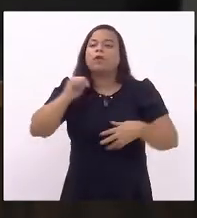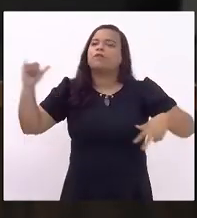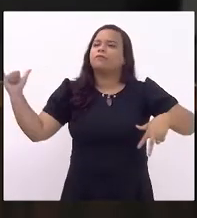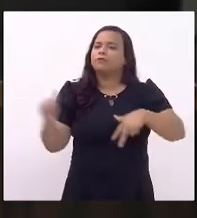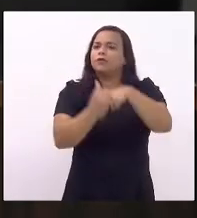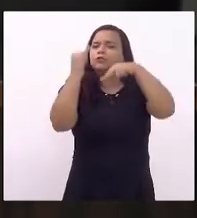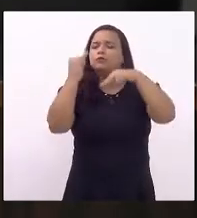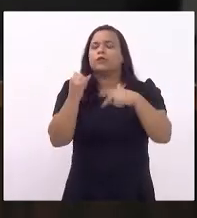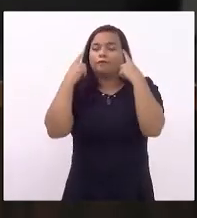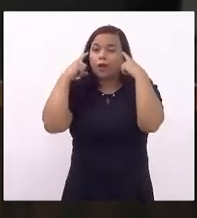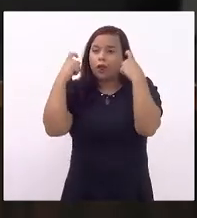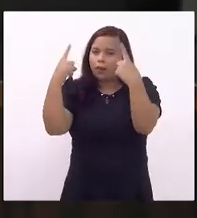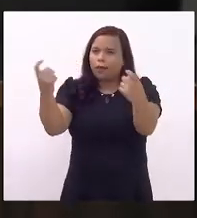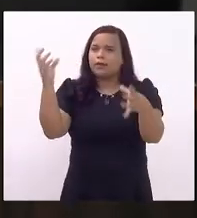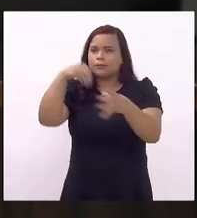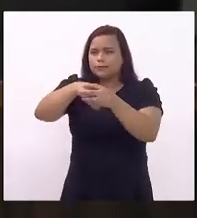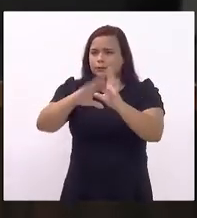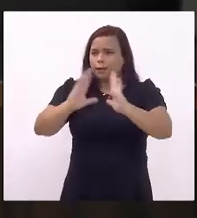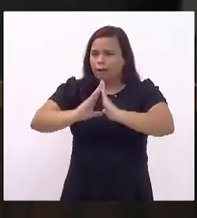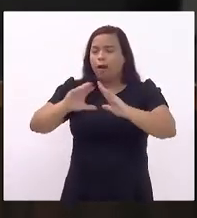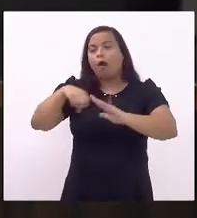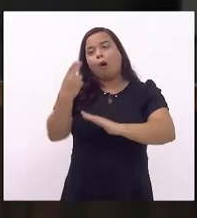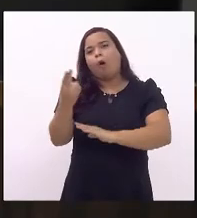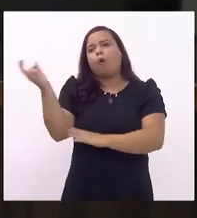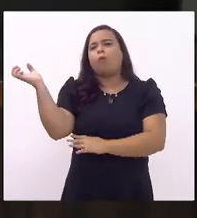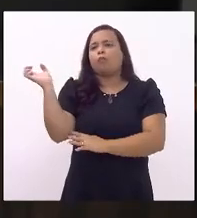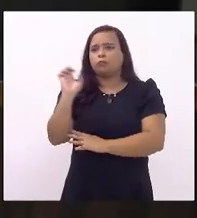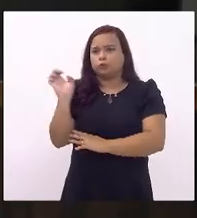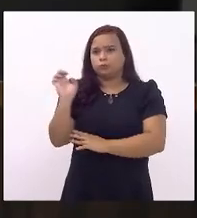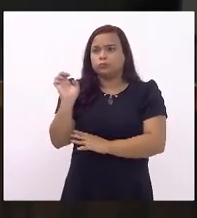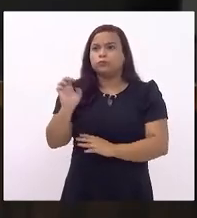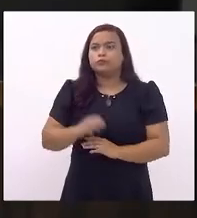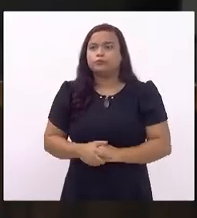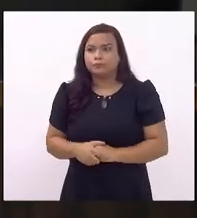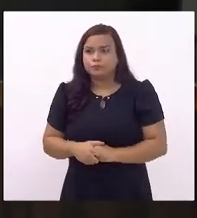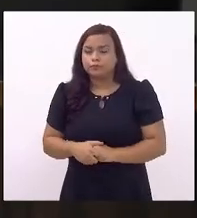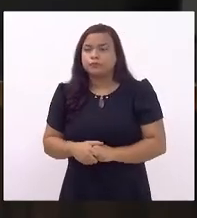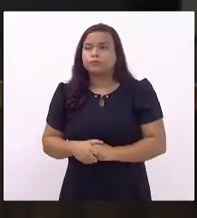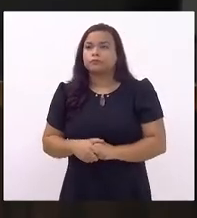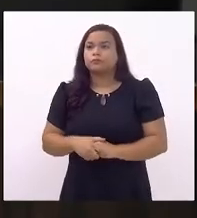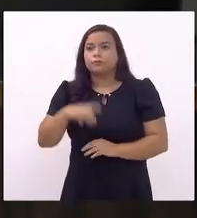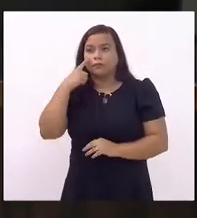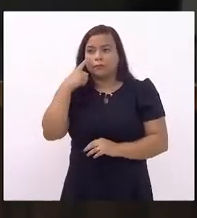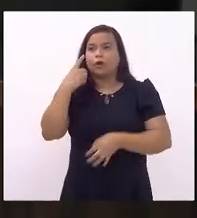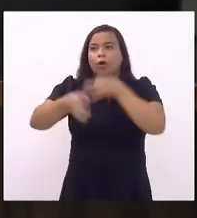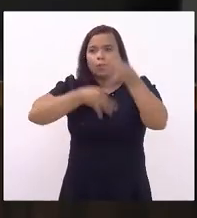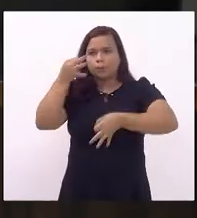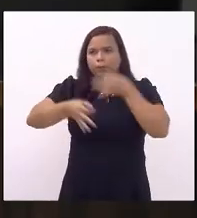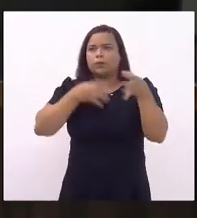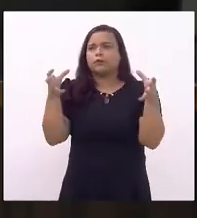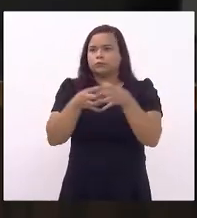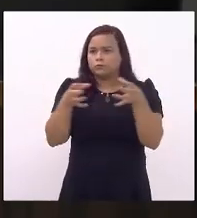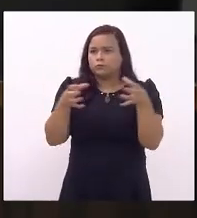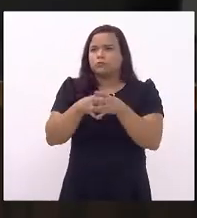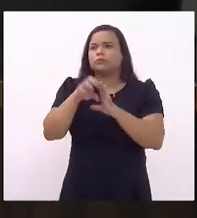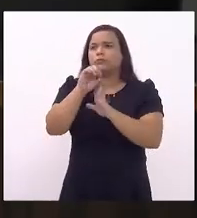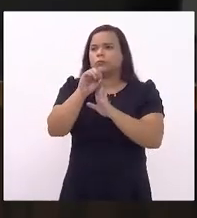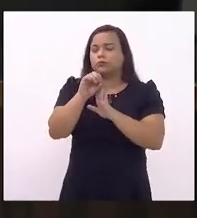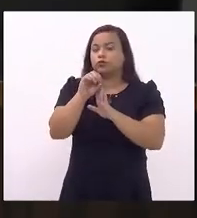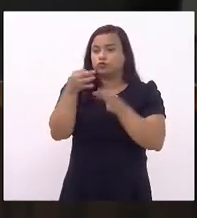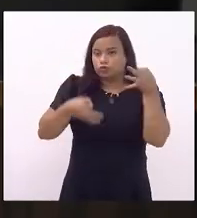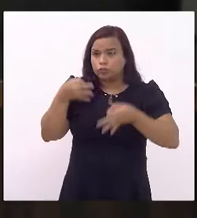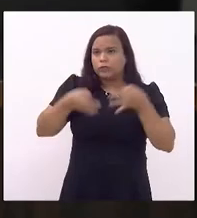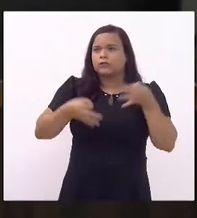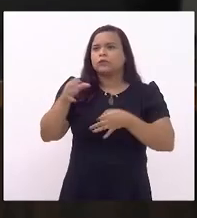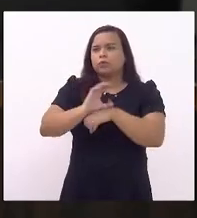delegacias de polícia civil do Estado do Rio de Janeiro e das outras providências. Pareceres da Comissão de Constituição e Justiça pela condicionalidade, defesa do direito da